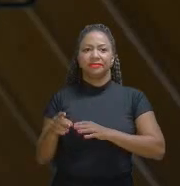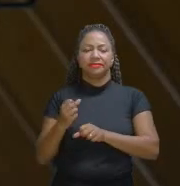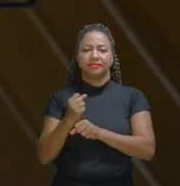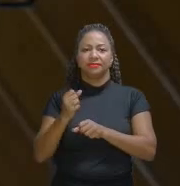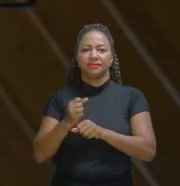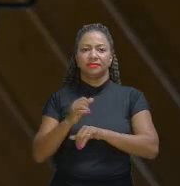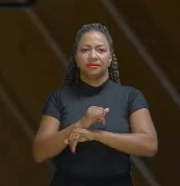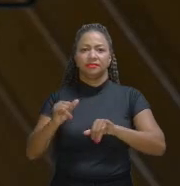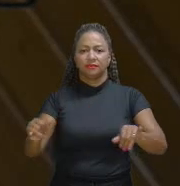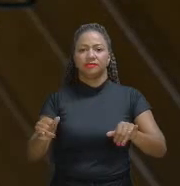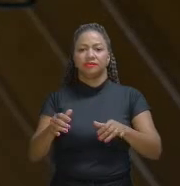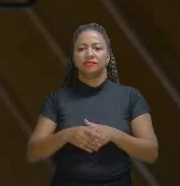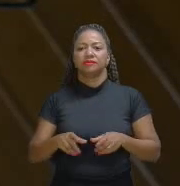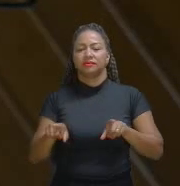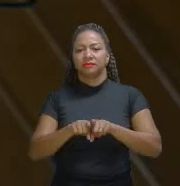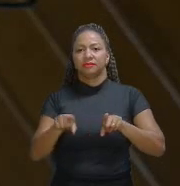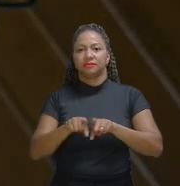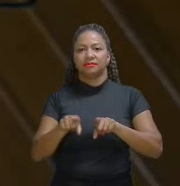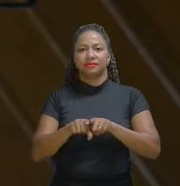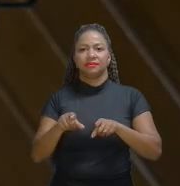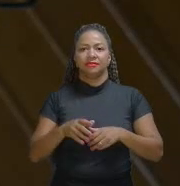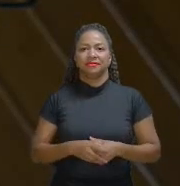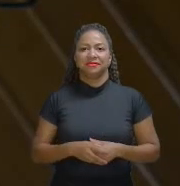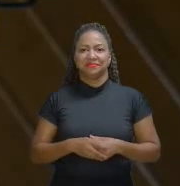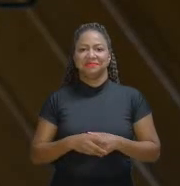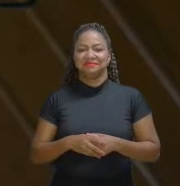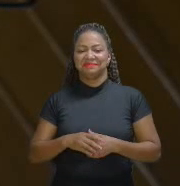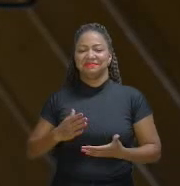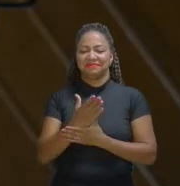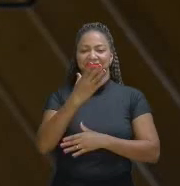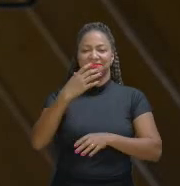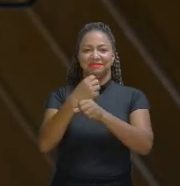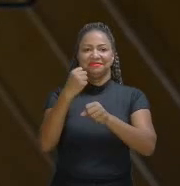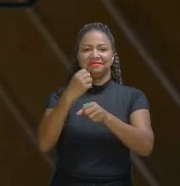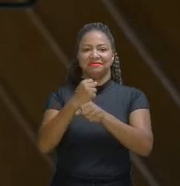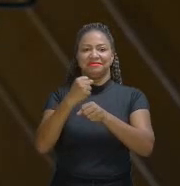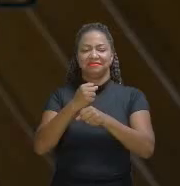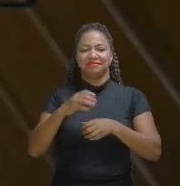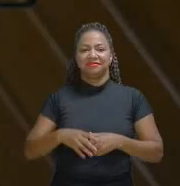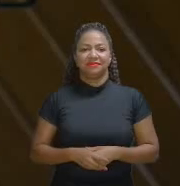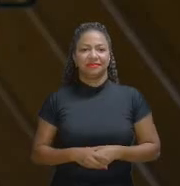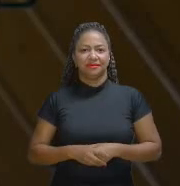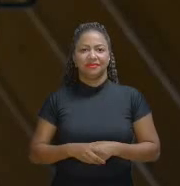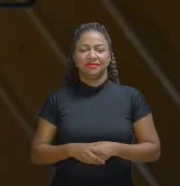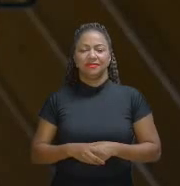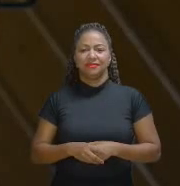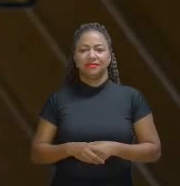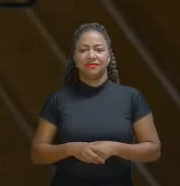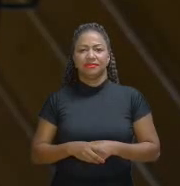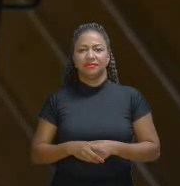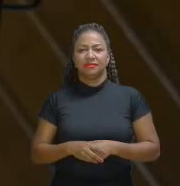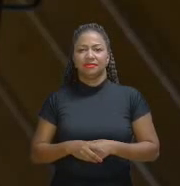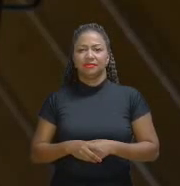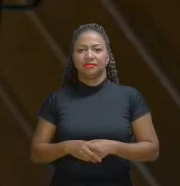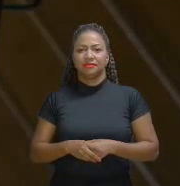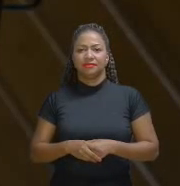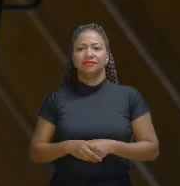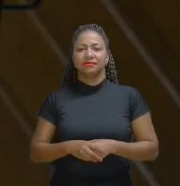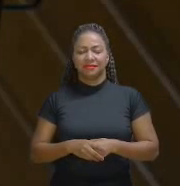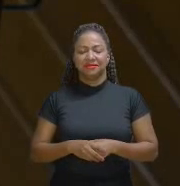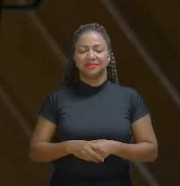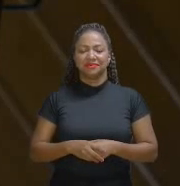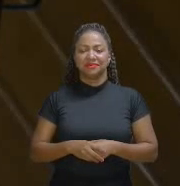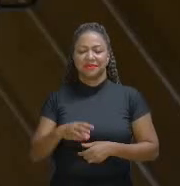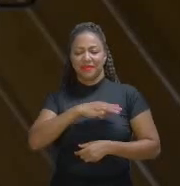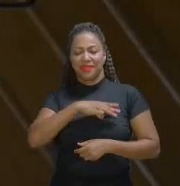campanha, requerendo assim a reforma da sentença para a aprovação das contas com ressalva. Estado a se manifestar,